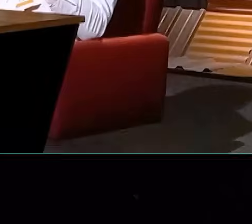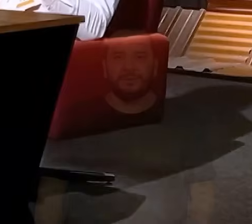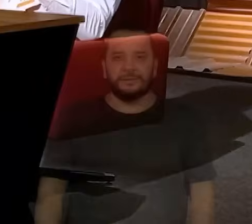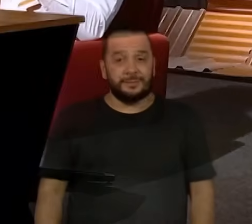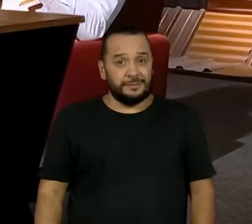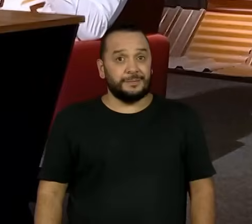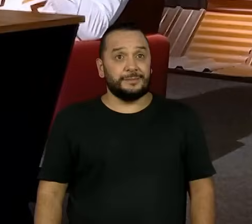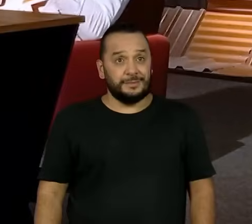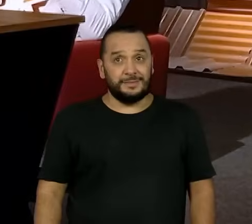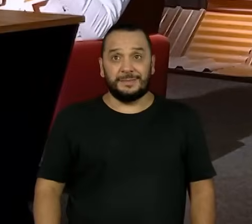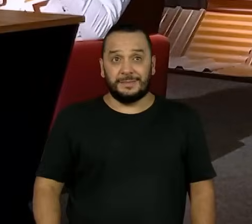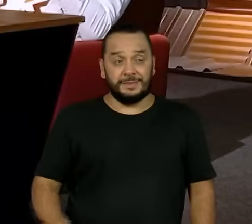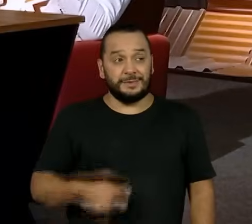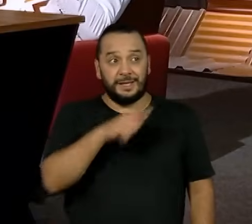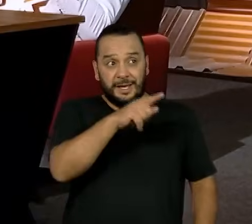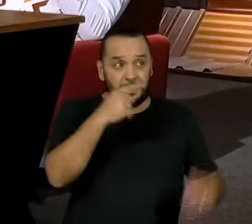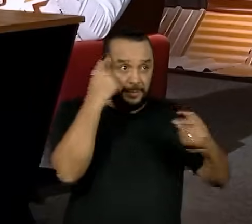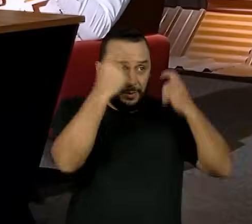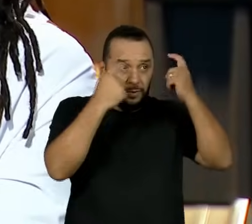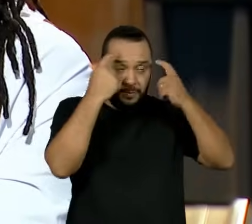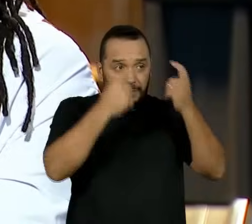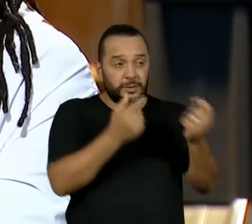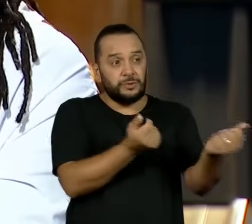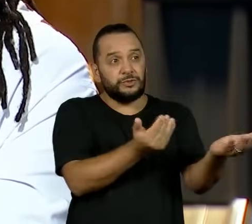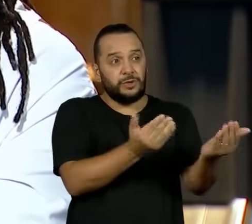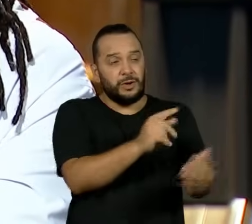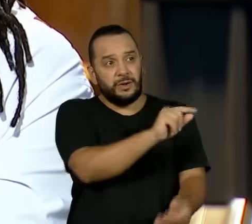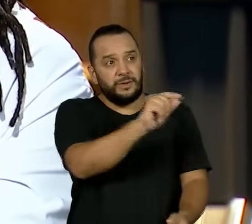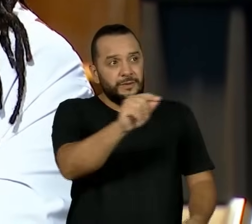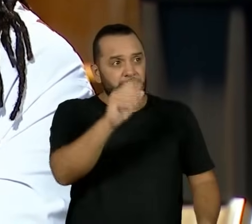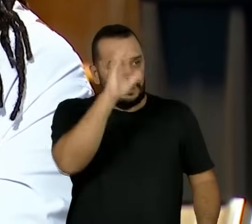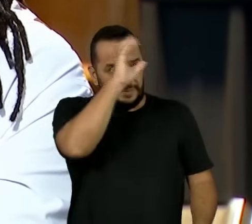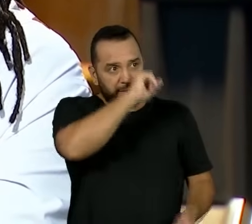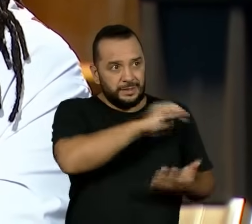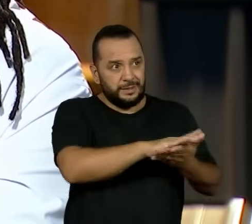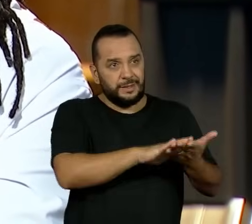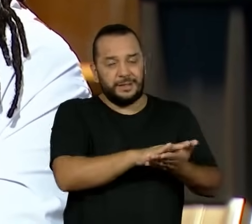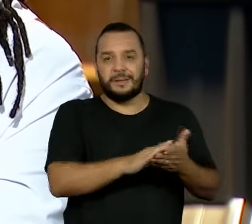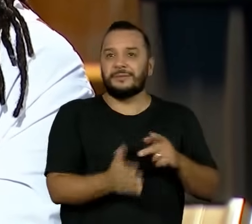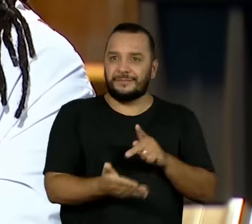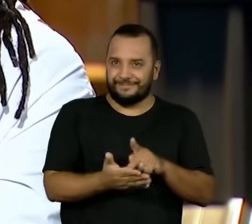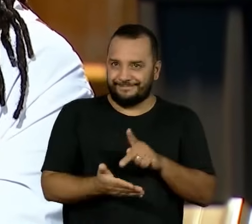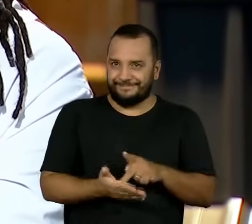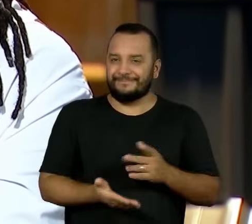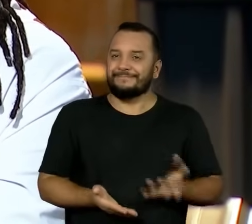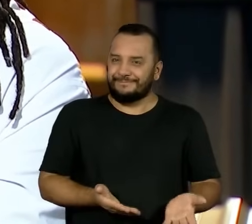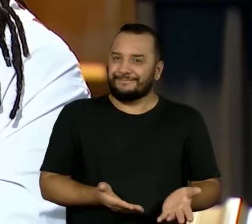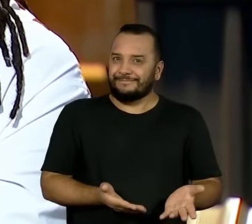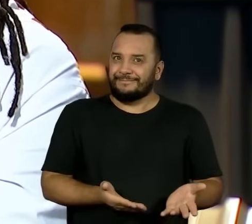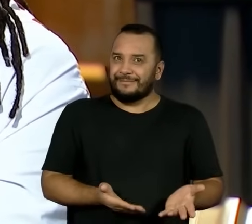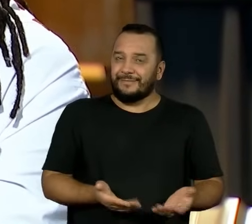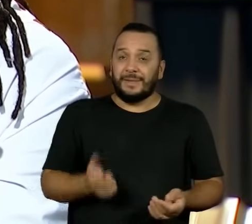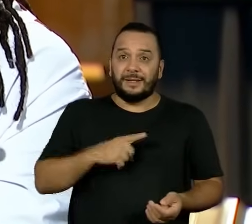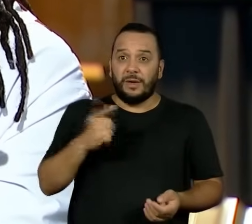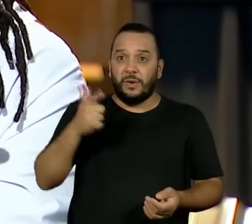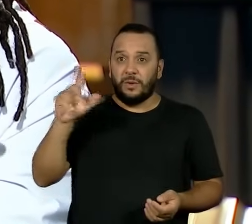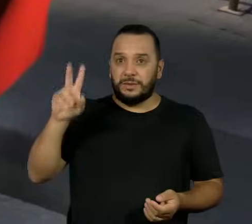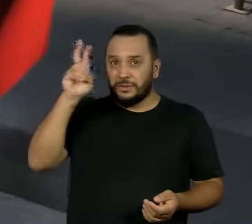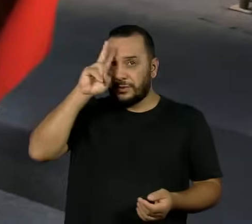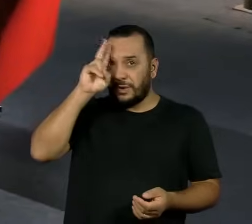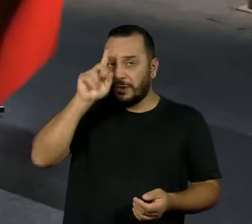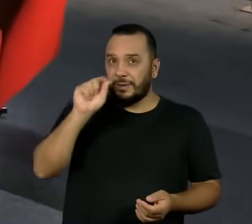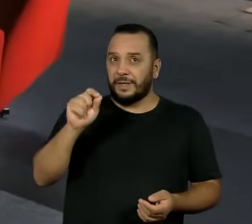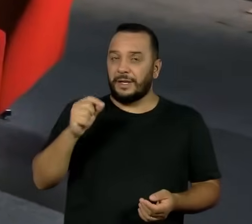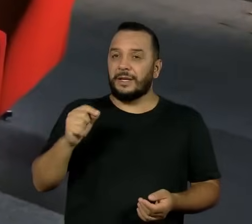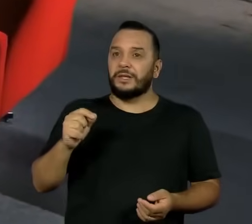E ela estava preocupada com os mais jovens, Com os mais que não jovens. iriam aprender. Pois é. Que E coisa. uma outra senhora fazia sempre assim, porque